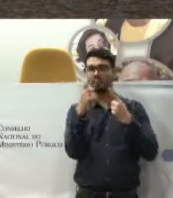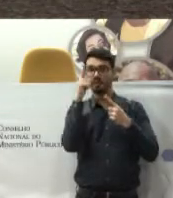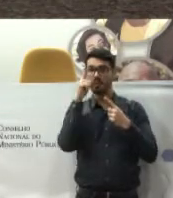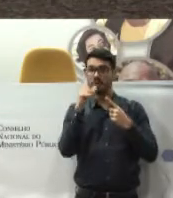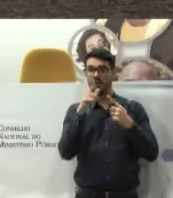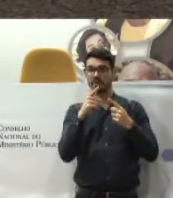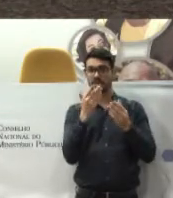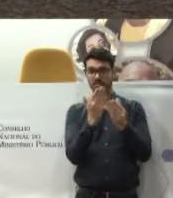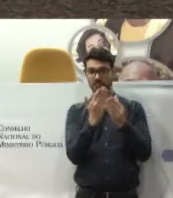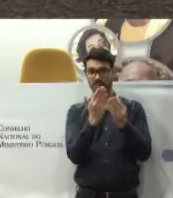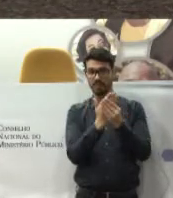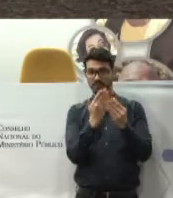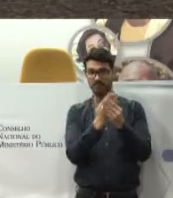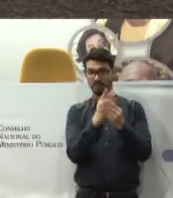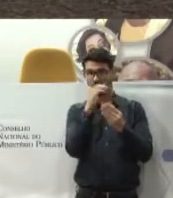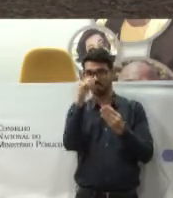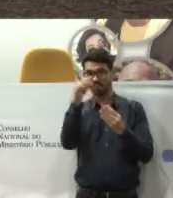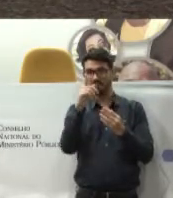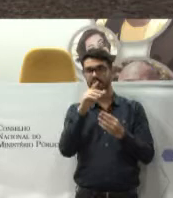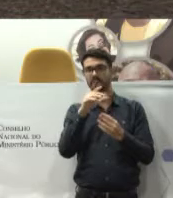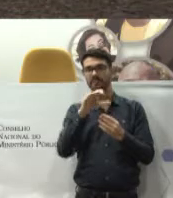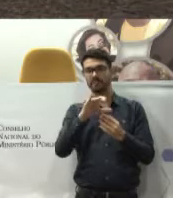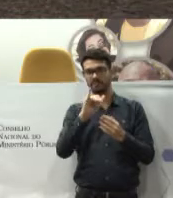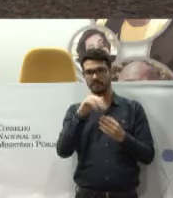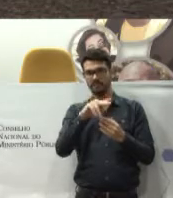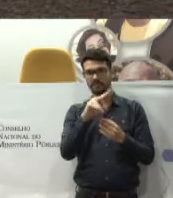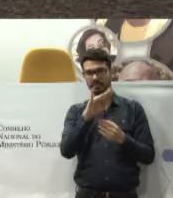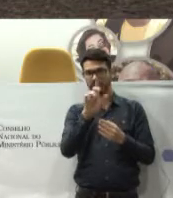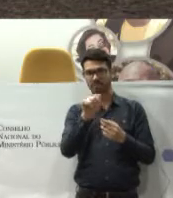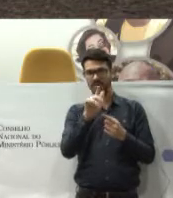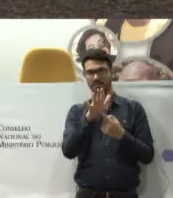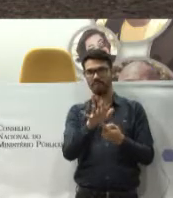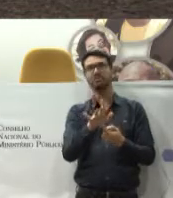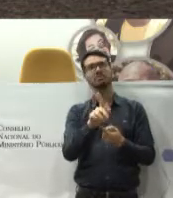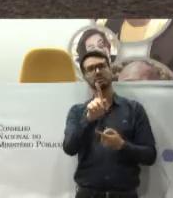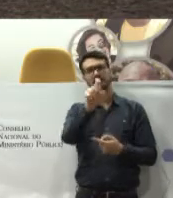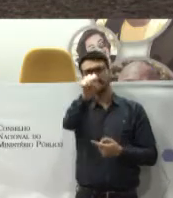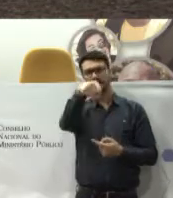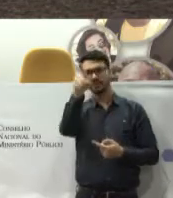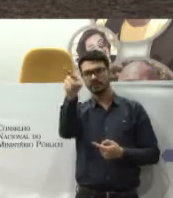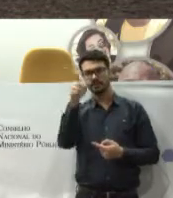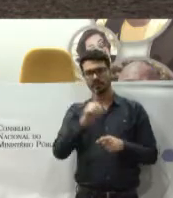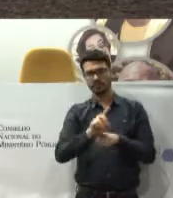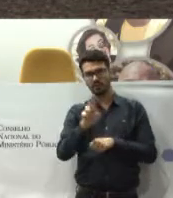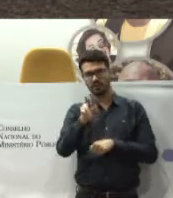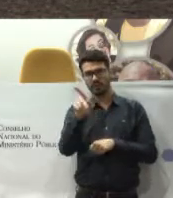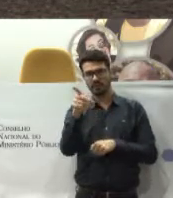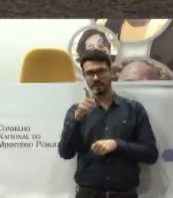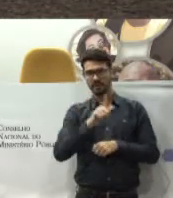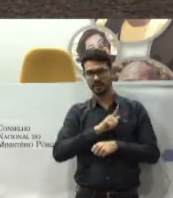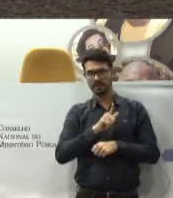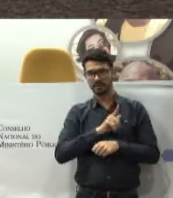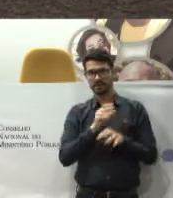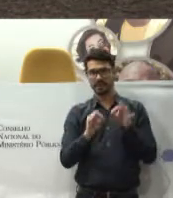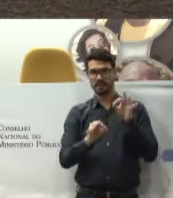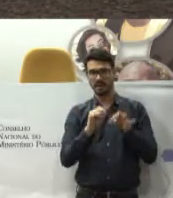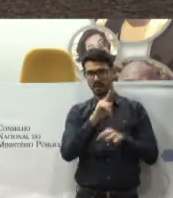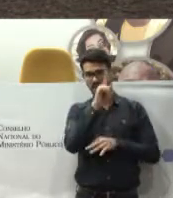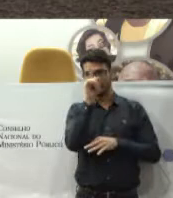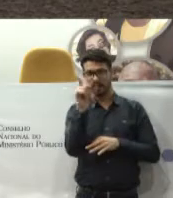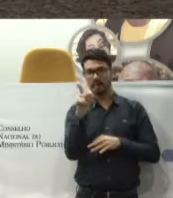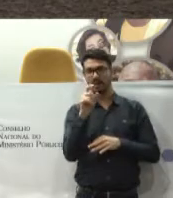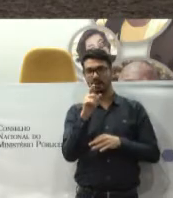do processo? Cintia acabou de nos mostrar que é. Claro que é. Se você tiver uma litigância organizada,